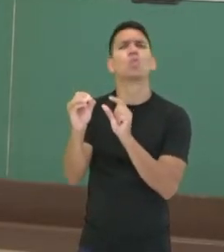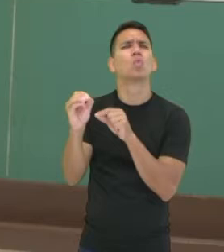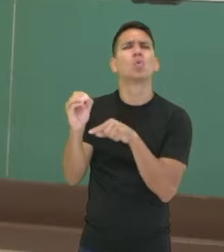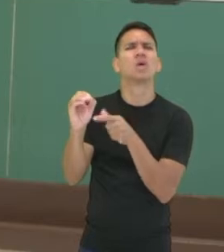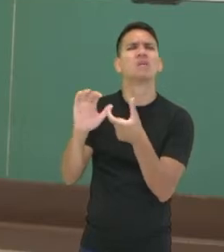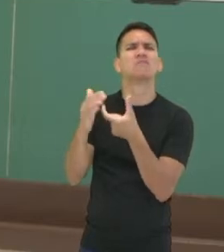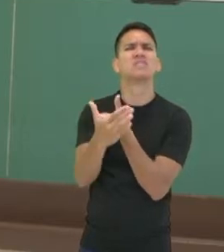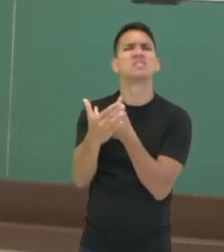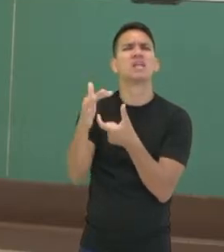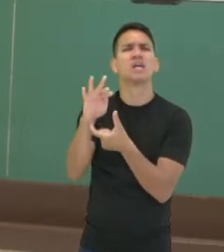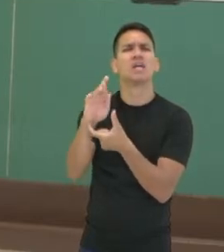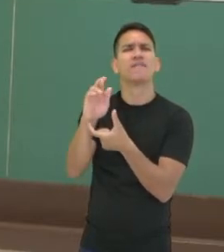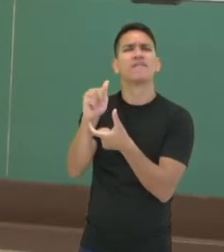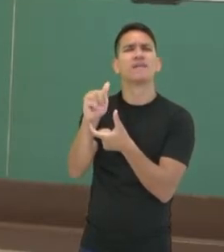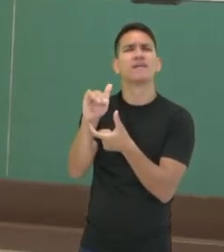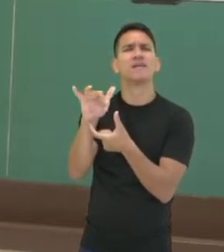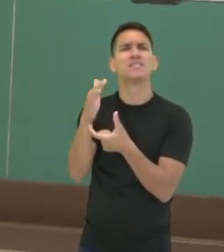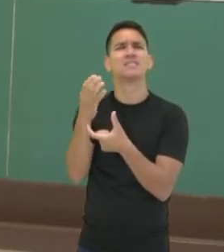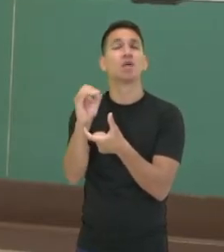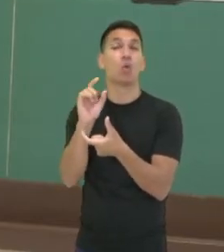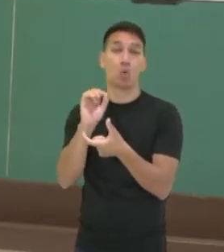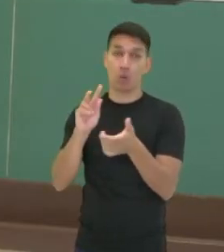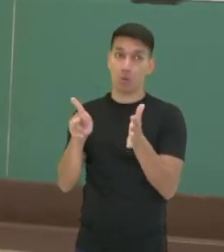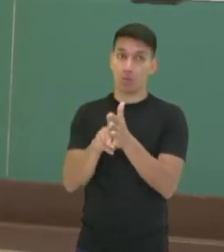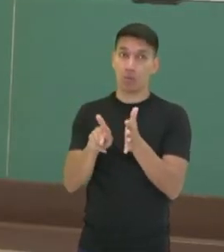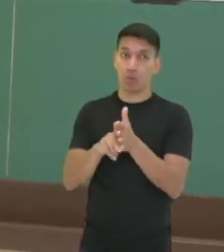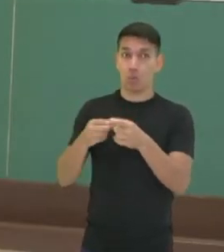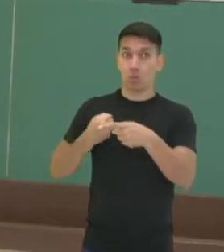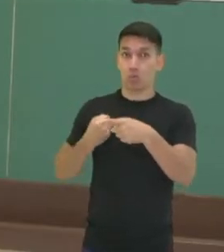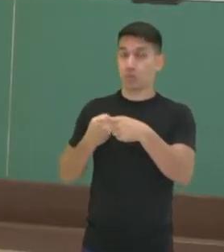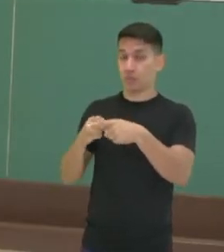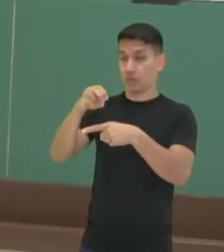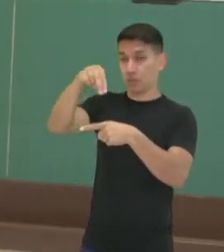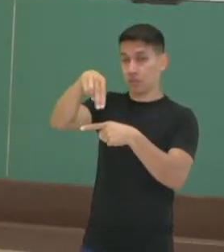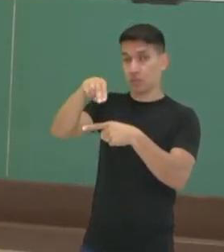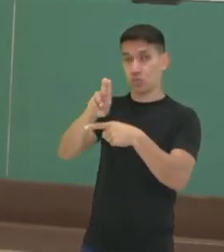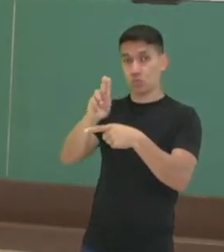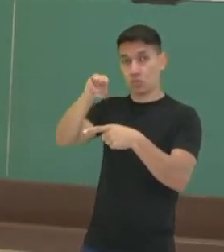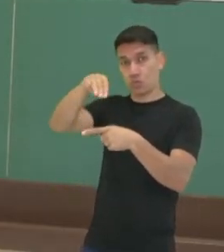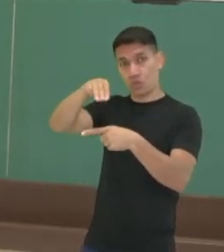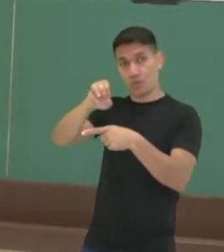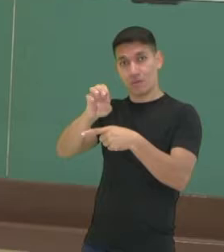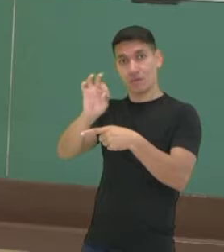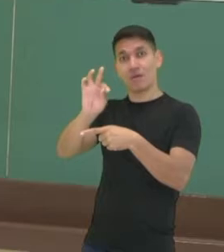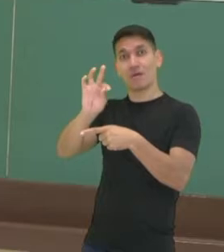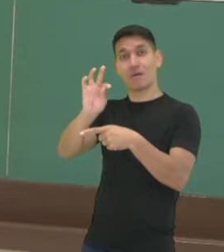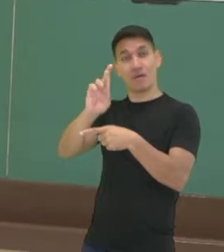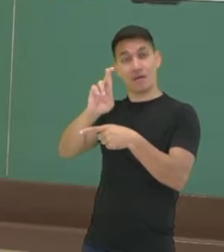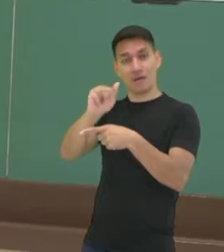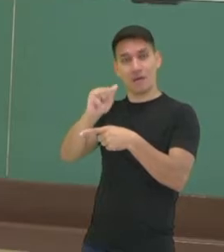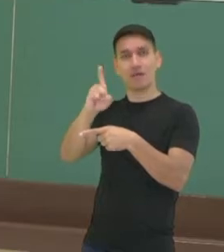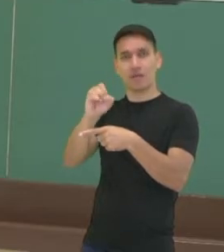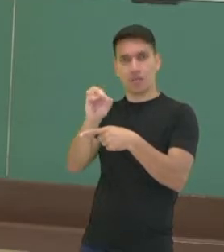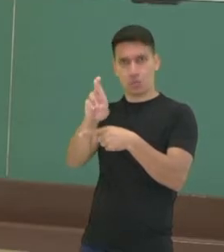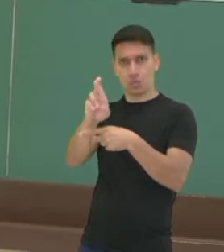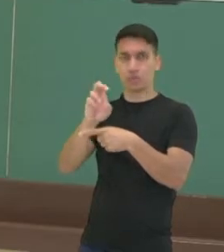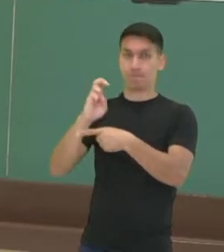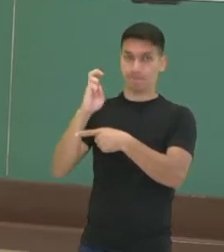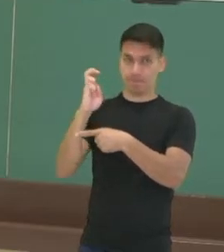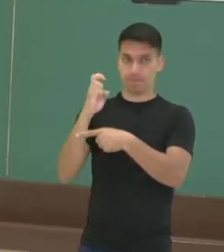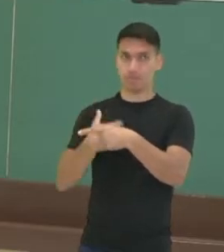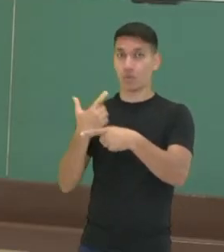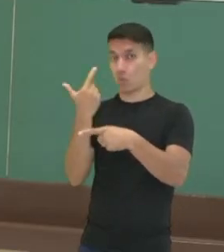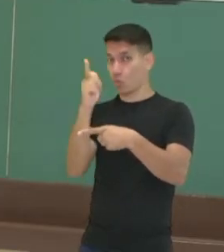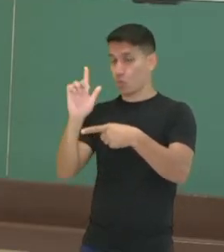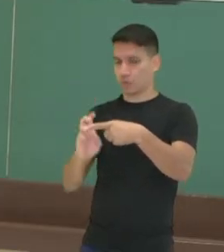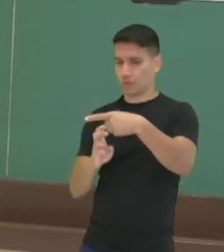quando eu coloco, né, um número, que eu chamo de numerador, aqui igual 5, e o outro número,